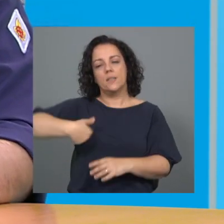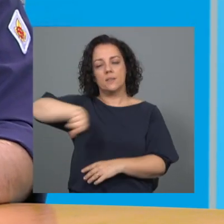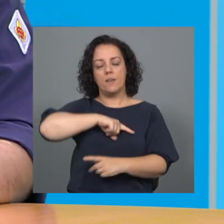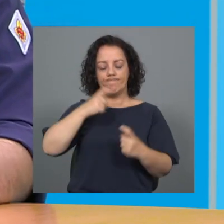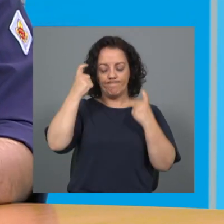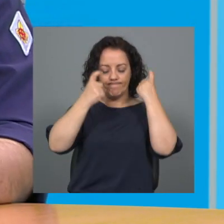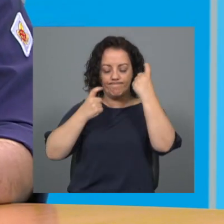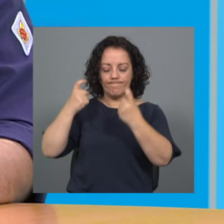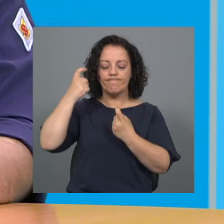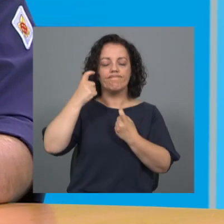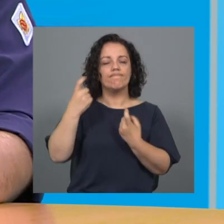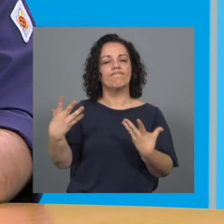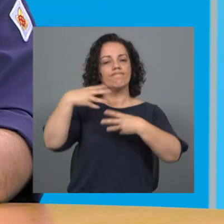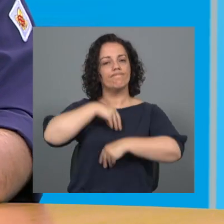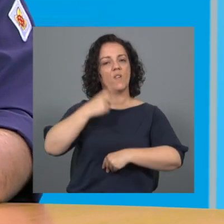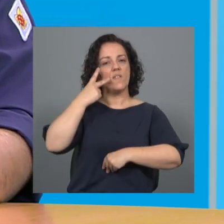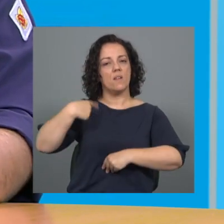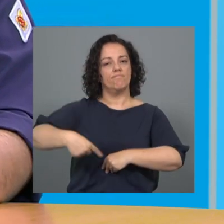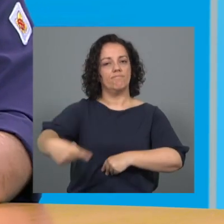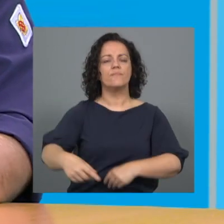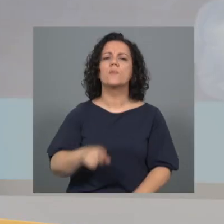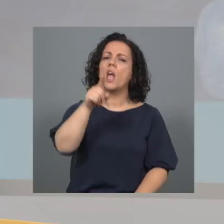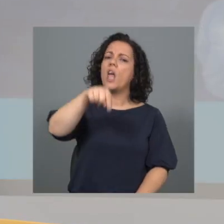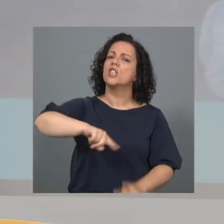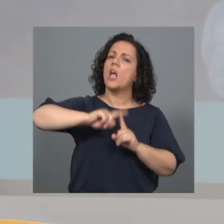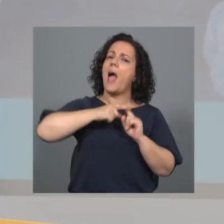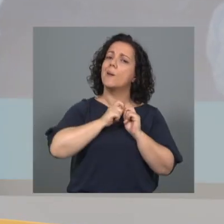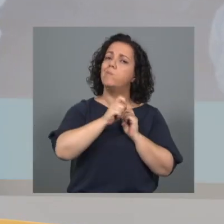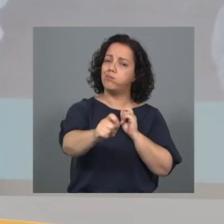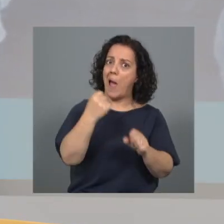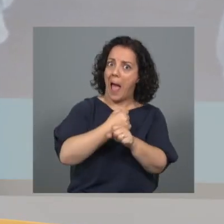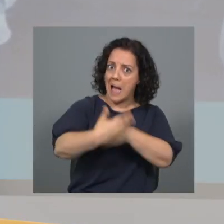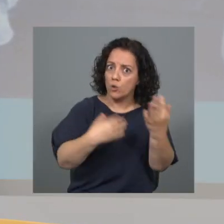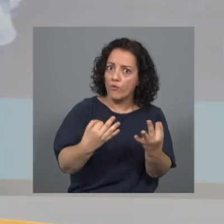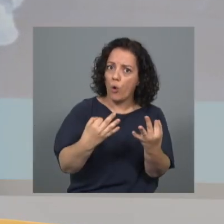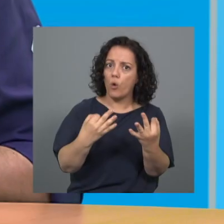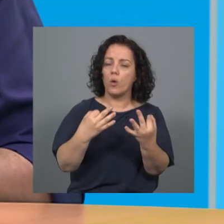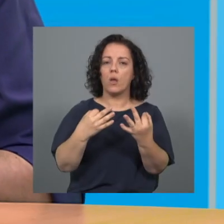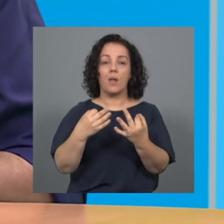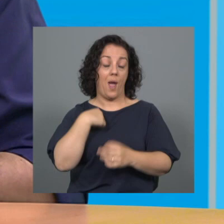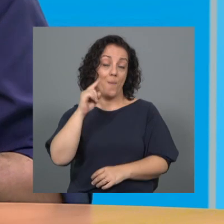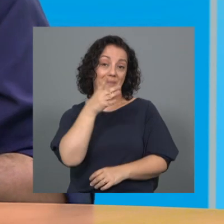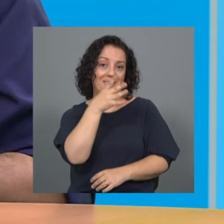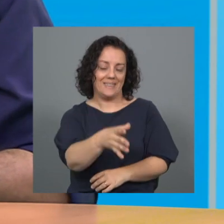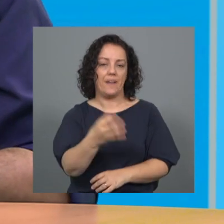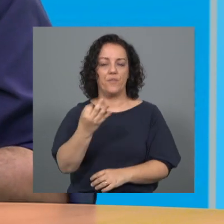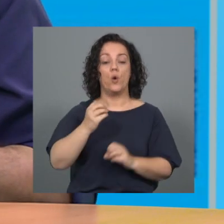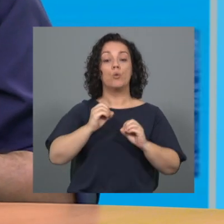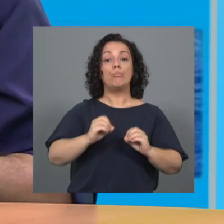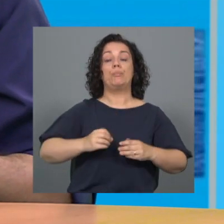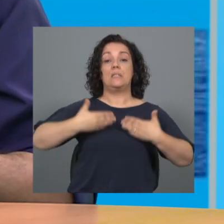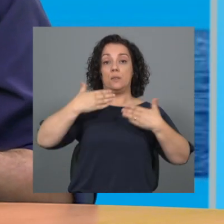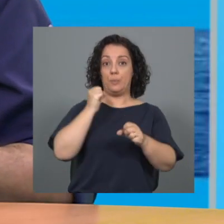e ser uma constante na nossa vida. E teve ações concretas durante este ano? Era aí que queria chegar. Portanto, nós tivemos aqui um primeiro momento de